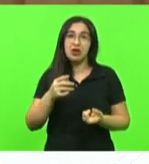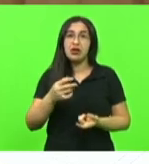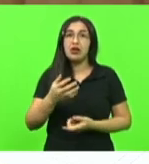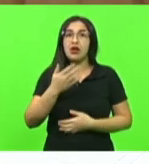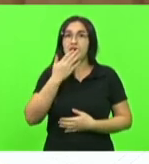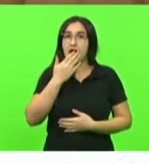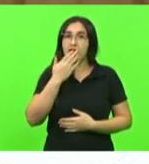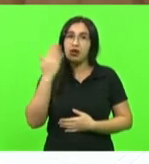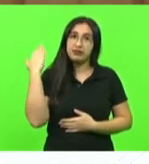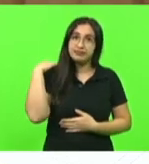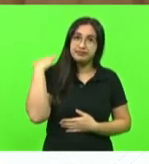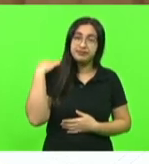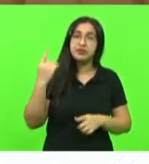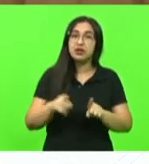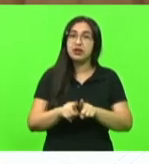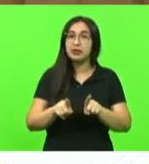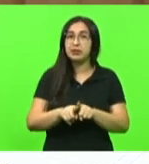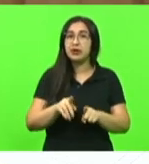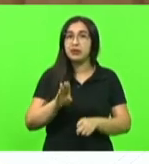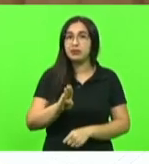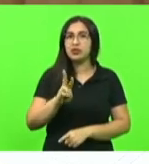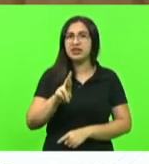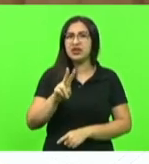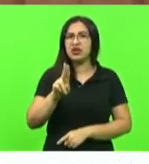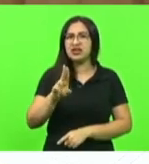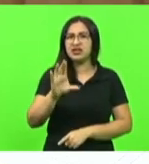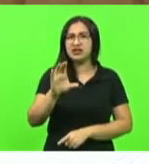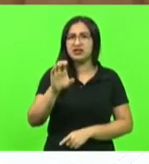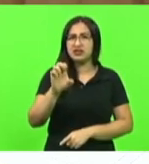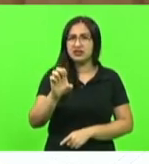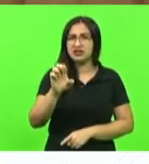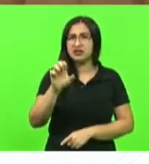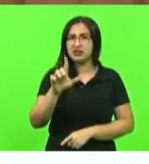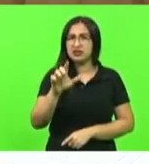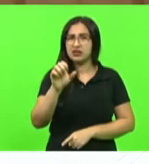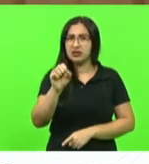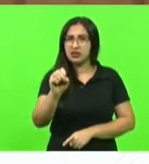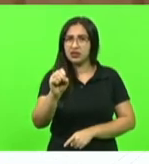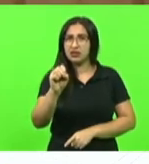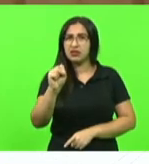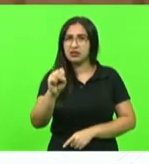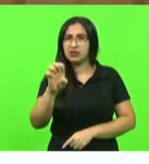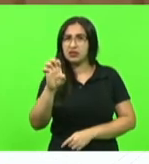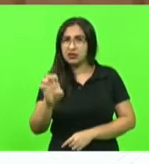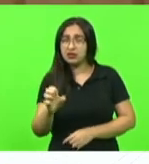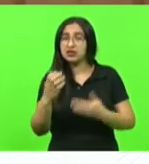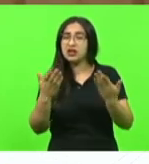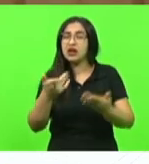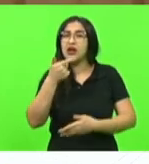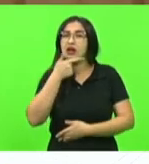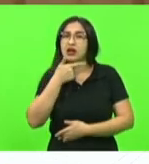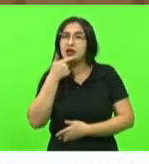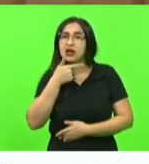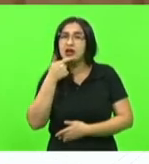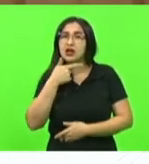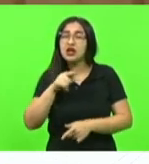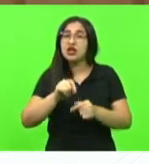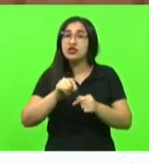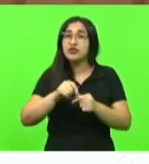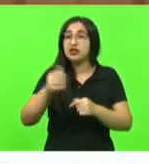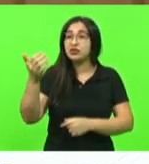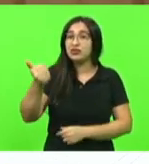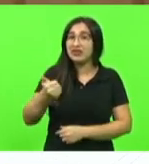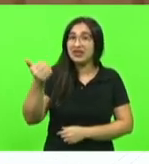a brucilose, deputado Berlanda, no leite cru, no queijo feito com leite cru, ela é